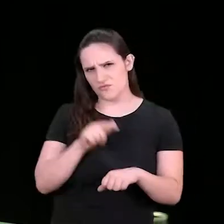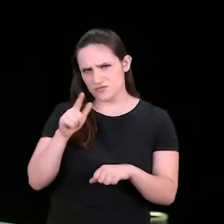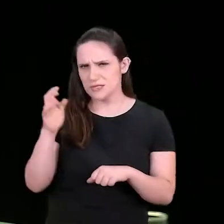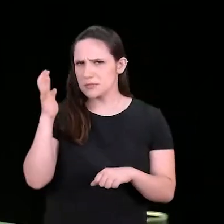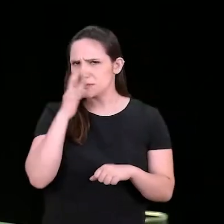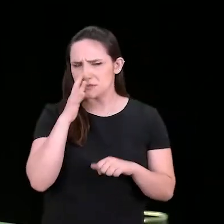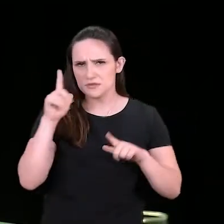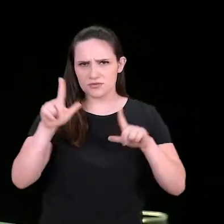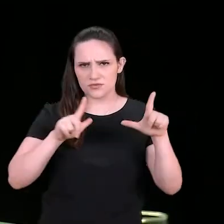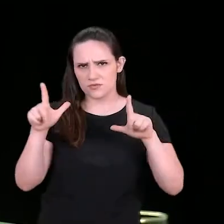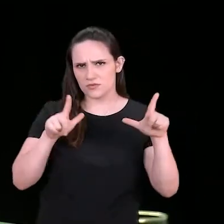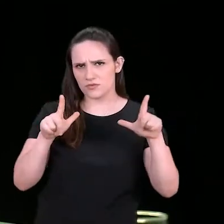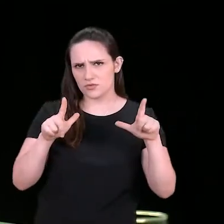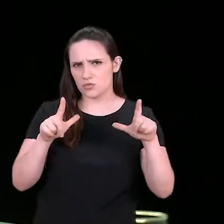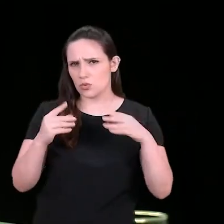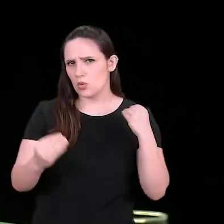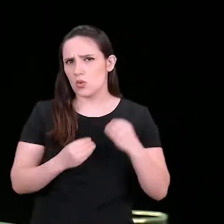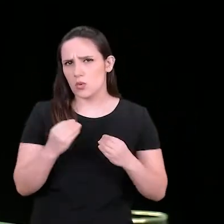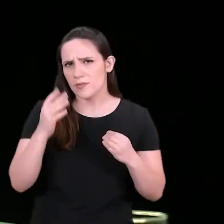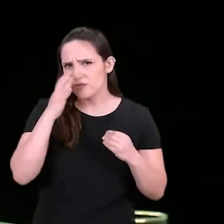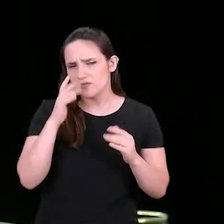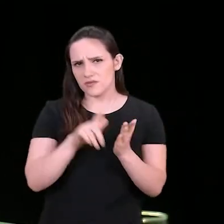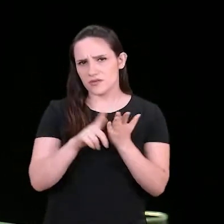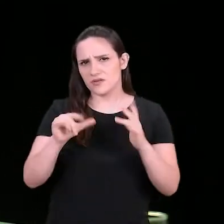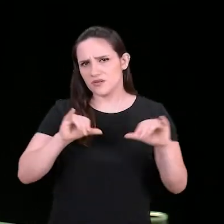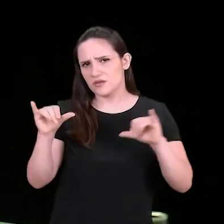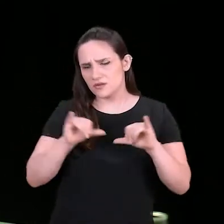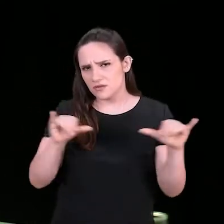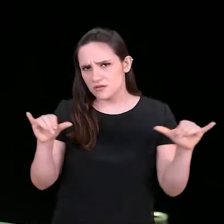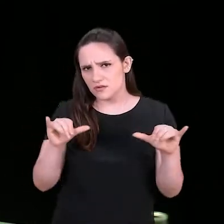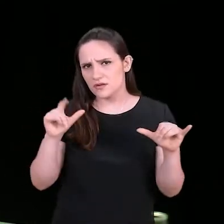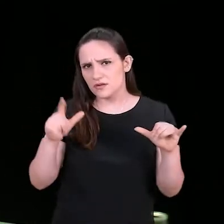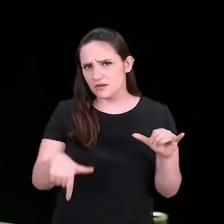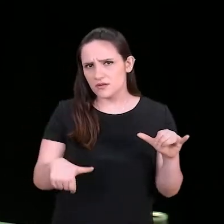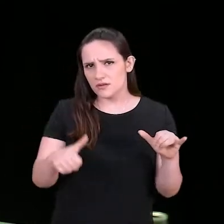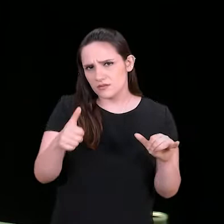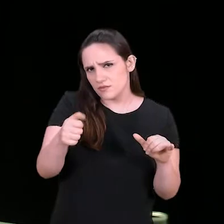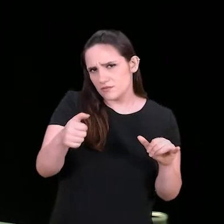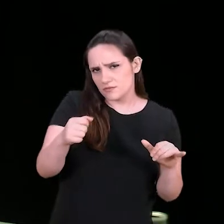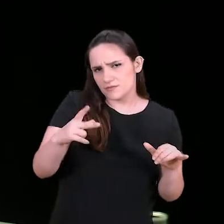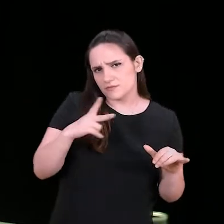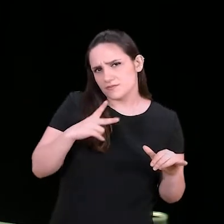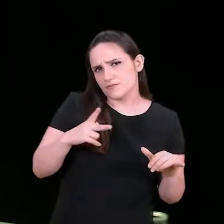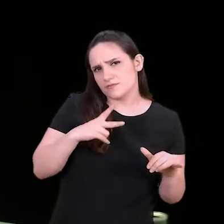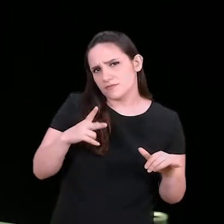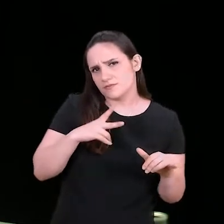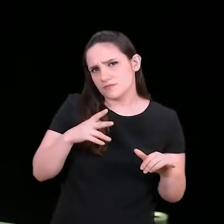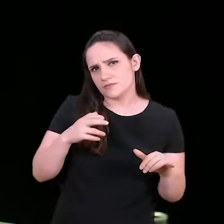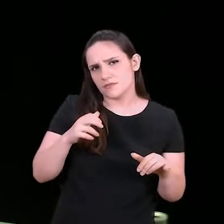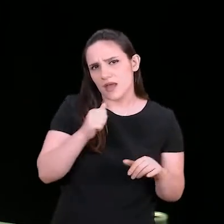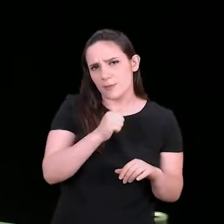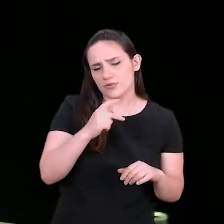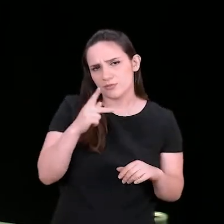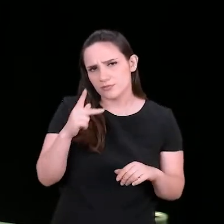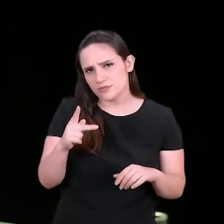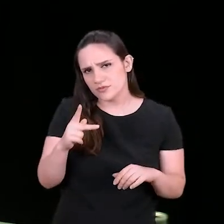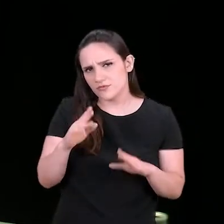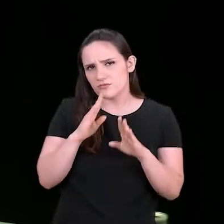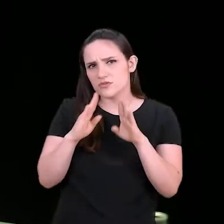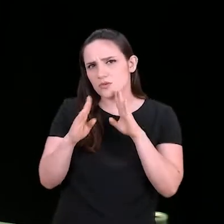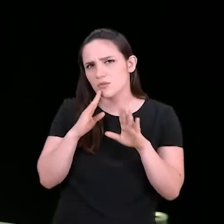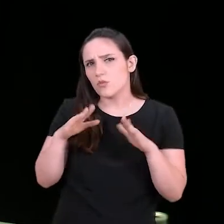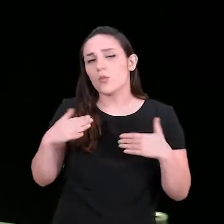Como você assiste TV? Como que você consome telejornais? Televisão aberta, por assinatura, aplicativos on demand e até